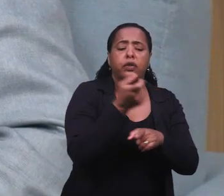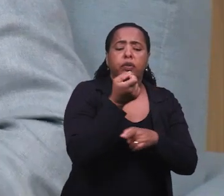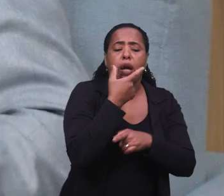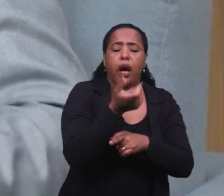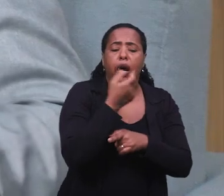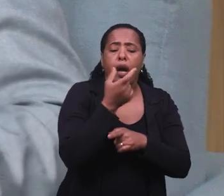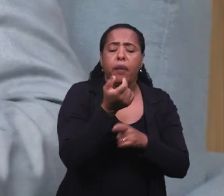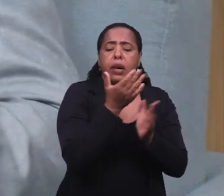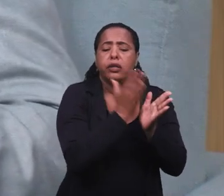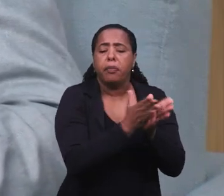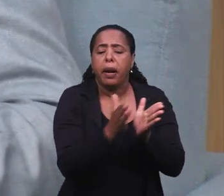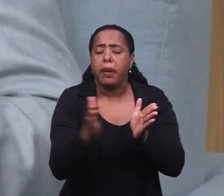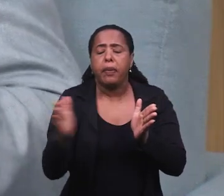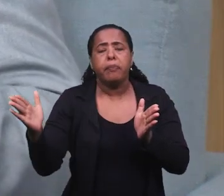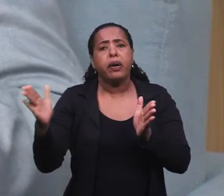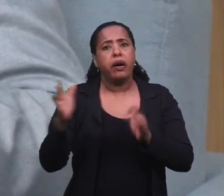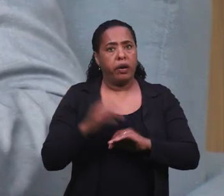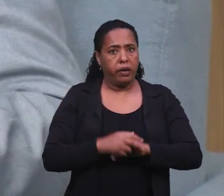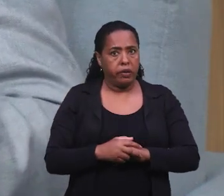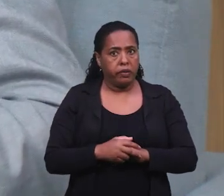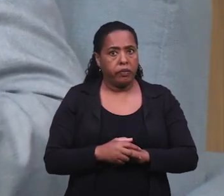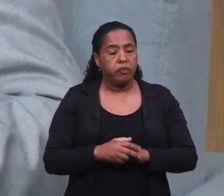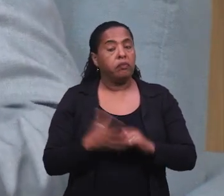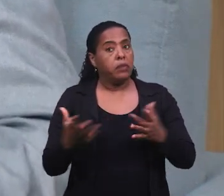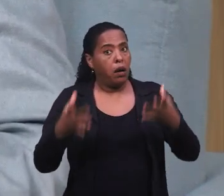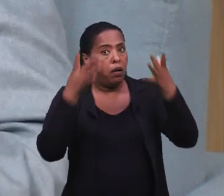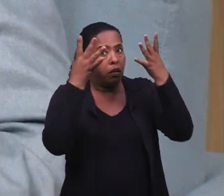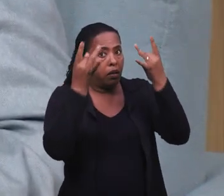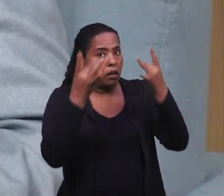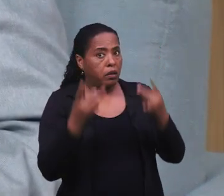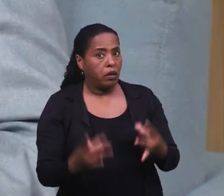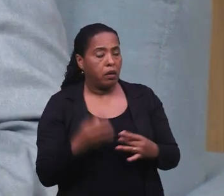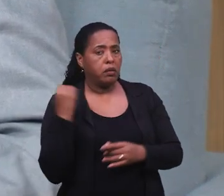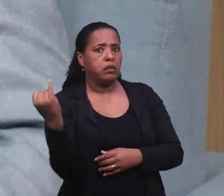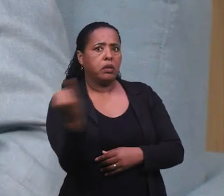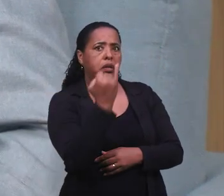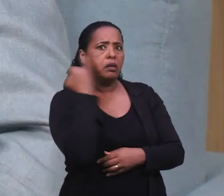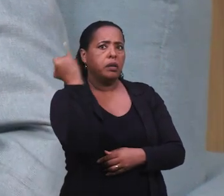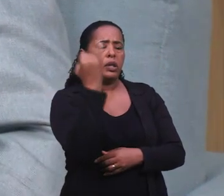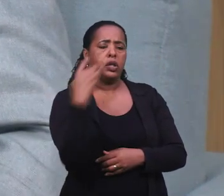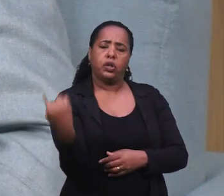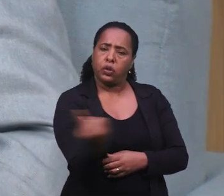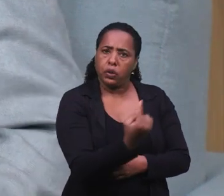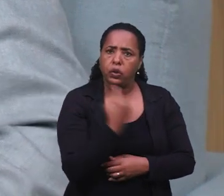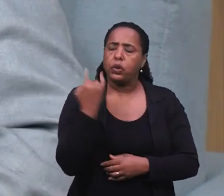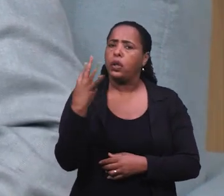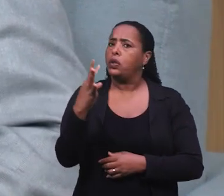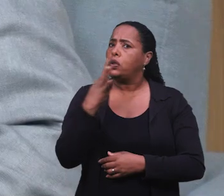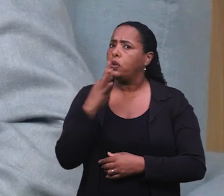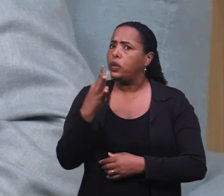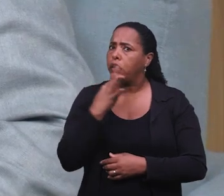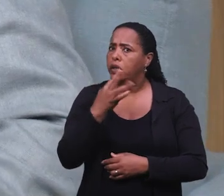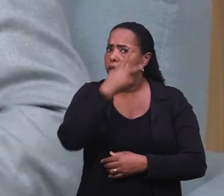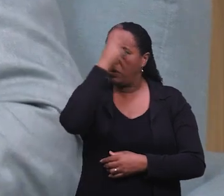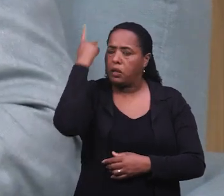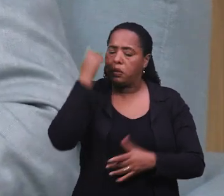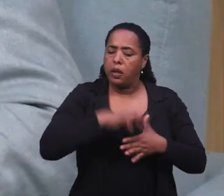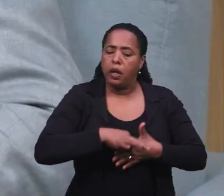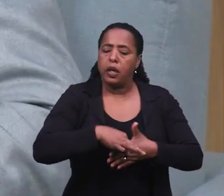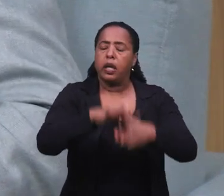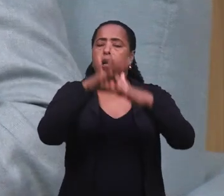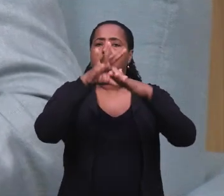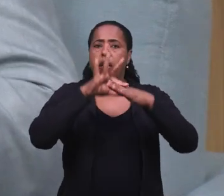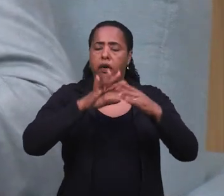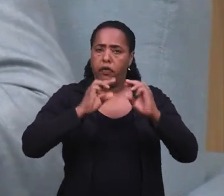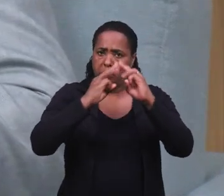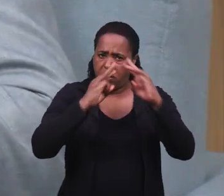irmão cadeirante, um idoso que tem dificuldade de andar, que tem algum problema na sua locomoção, sente junto